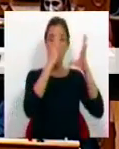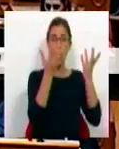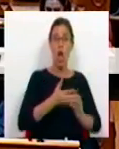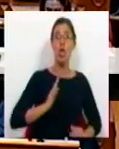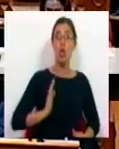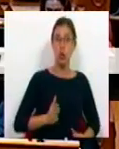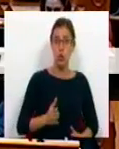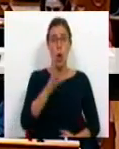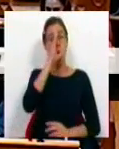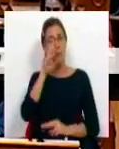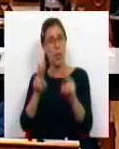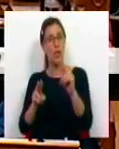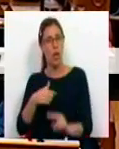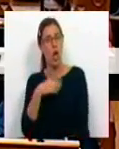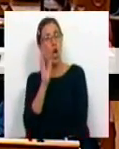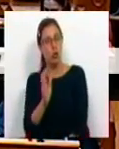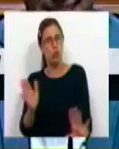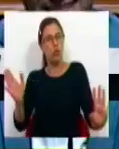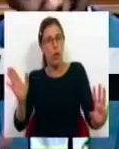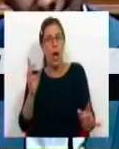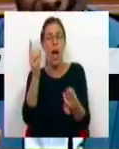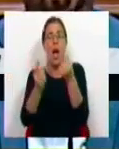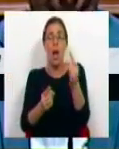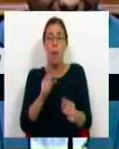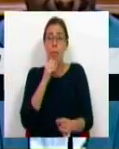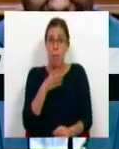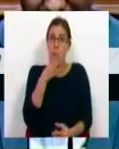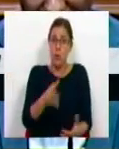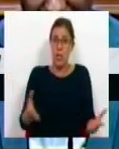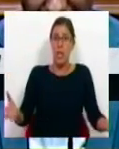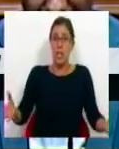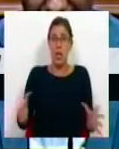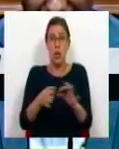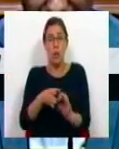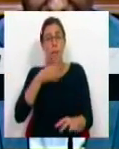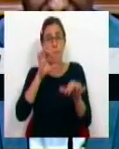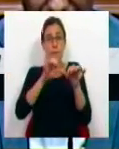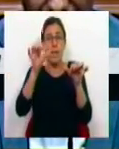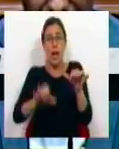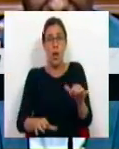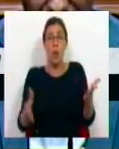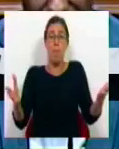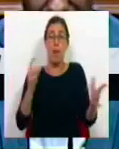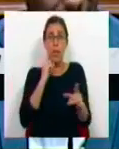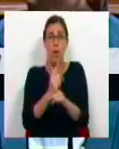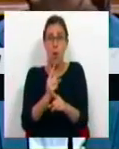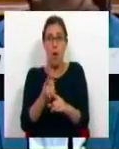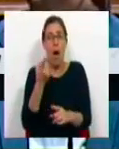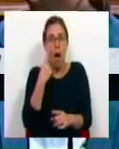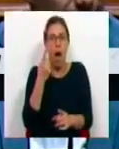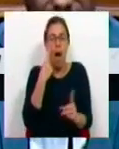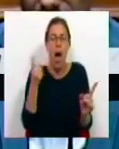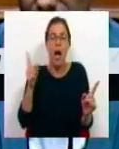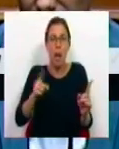generalidade já com o Ministro das Finanças. E, portanto, alguma coisa poderei dizer sobre os argumentos que foram usados nesse longo